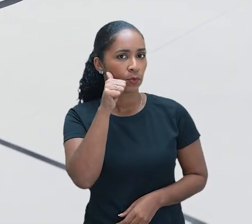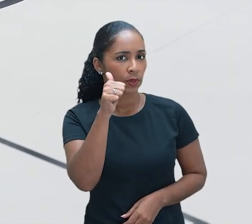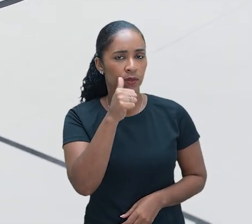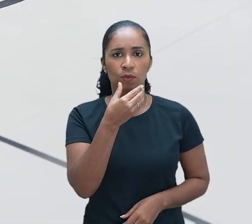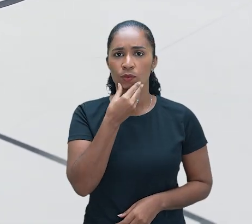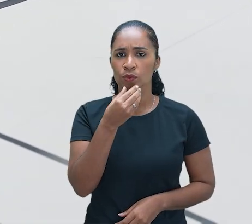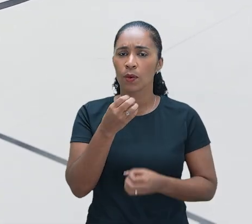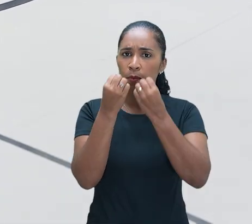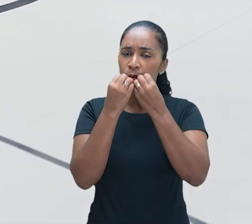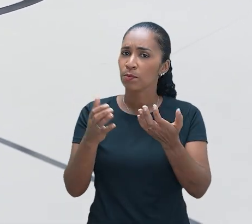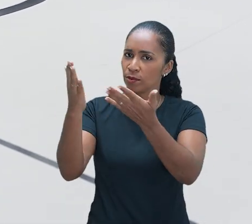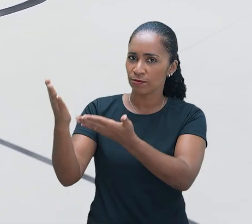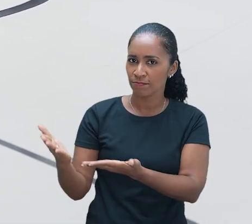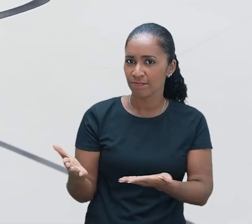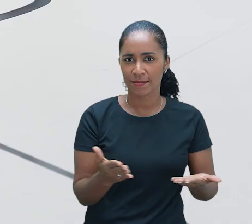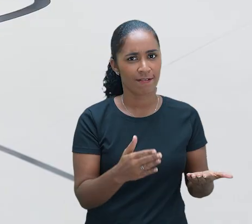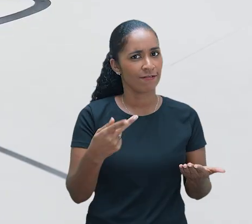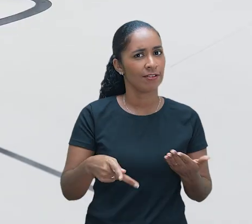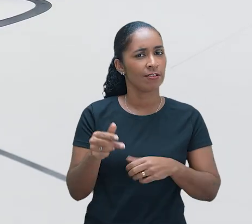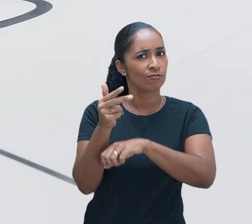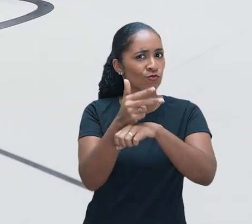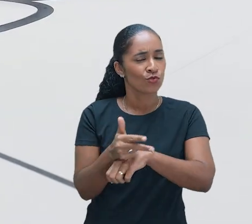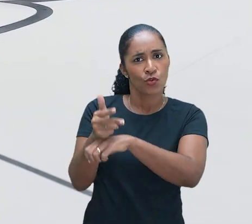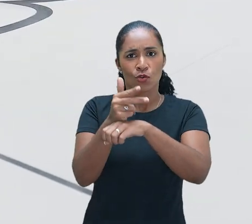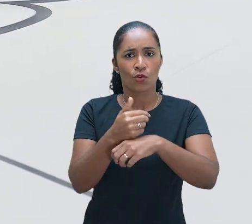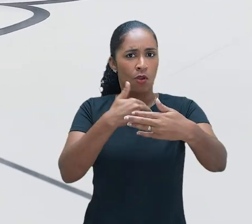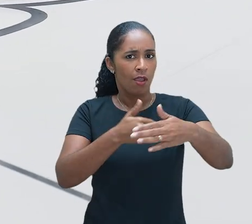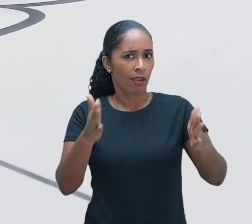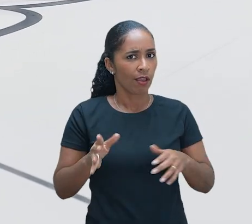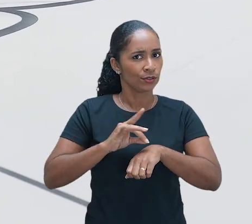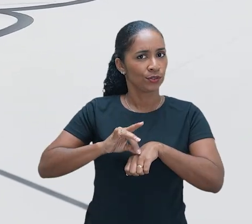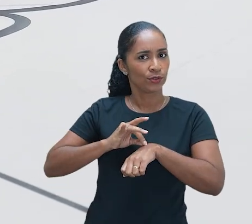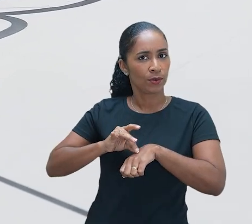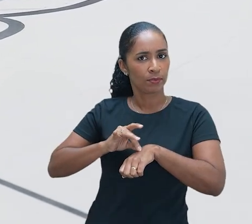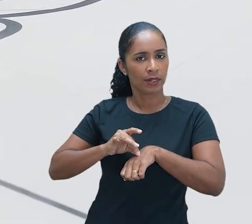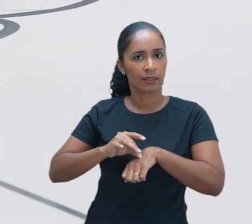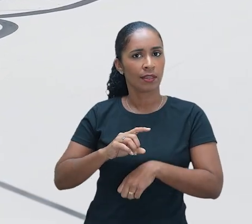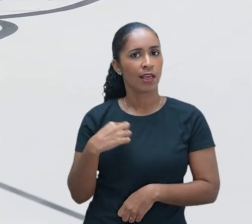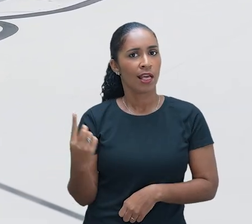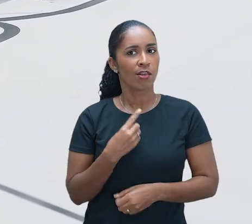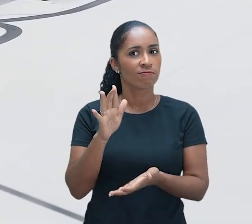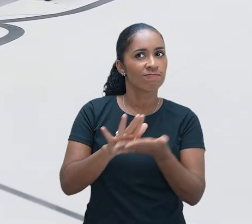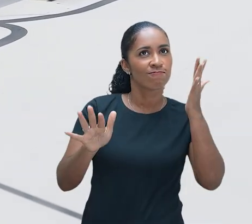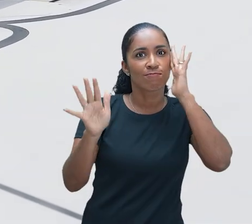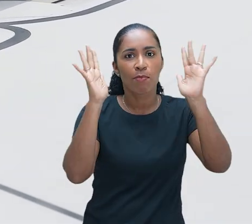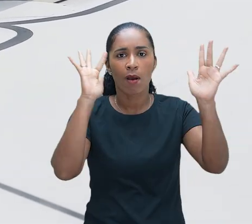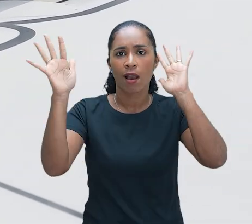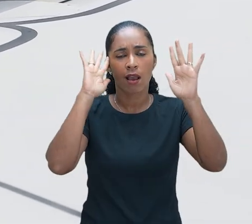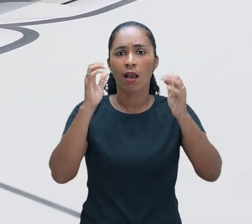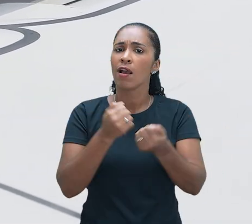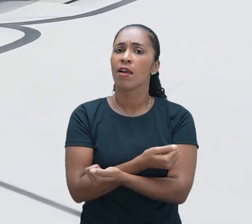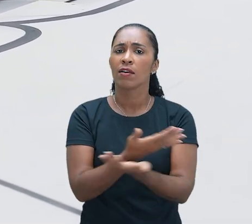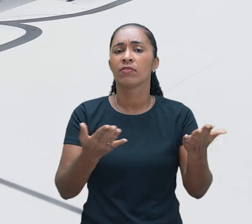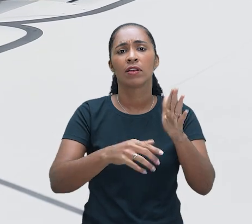Senhoras e senhores passageiros, sejam bem-vindos e bem-vindos à websérie Caixas Pretas. Nossa viagem é